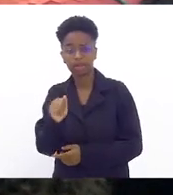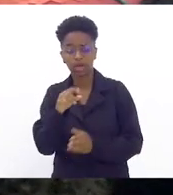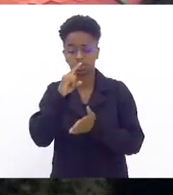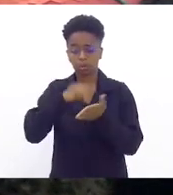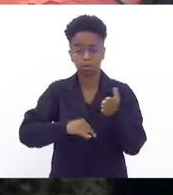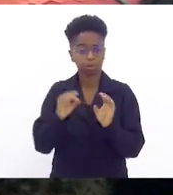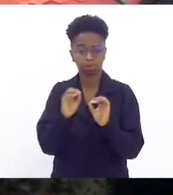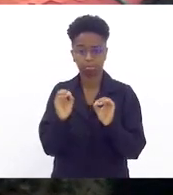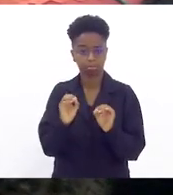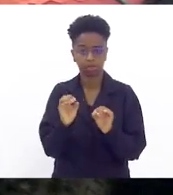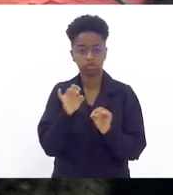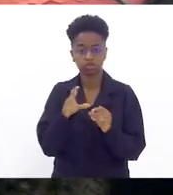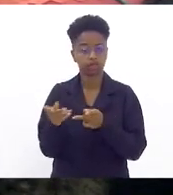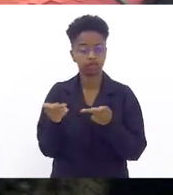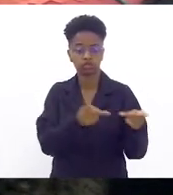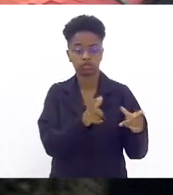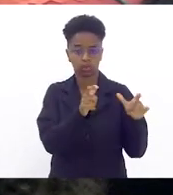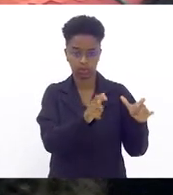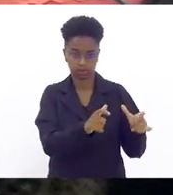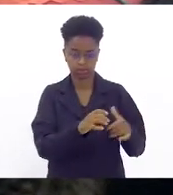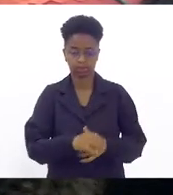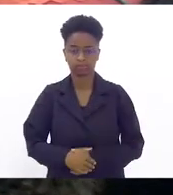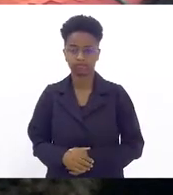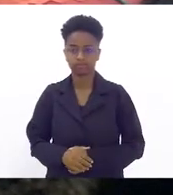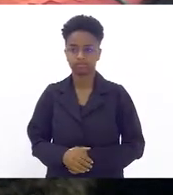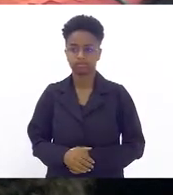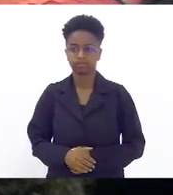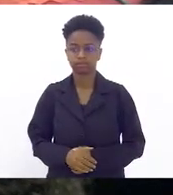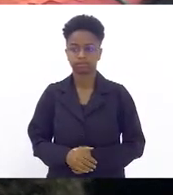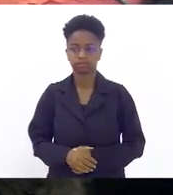ele apenas visitou o espaço